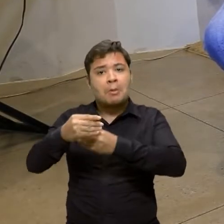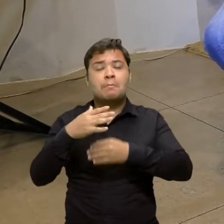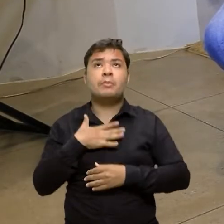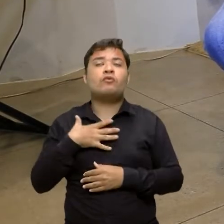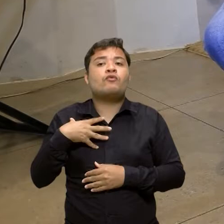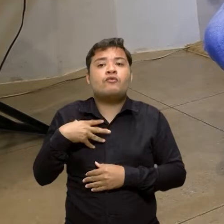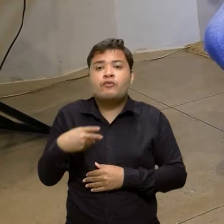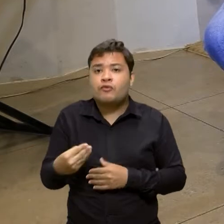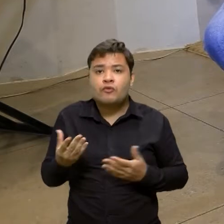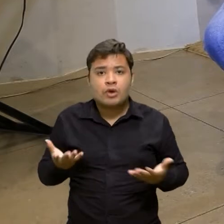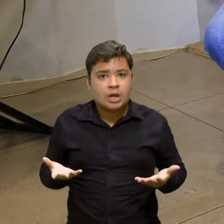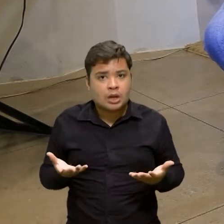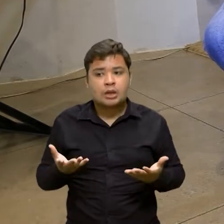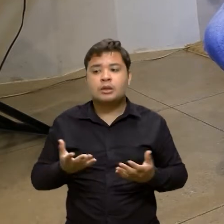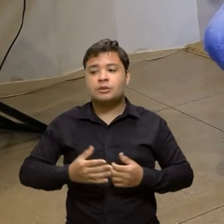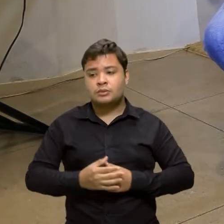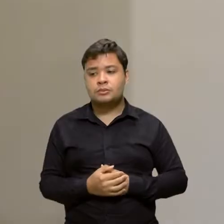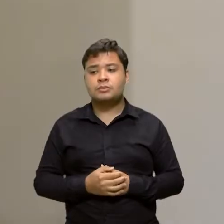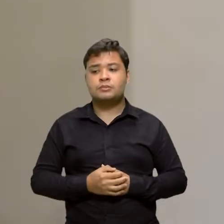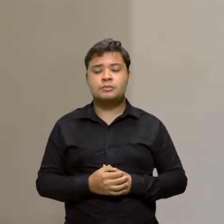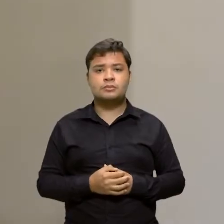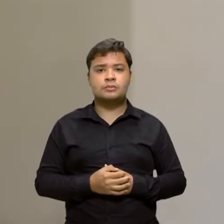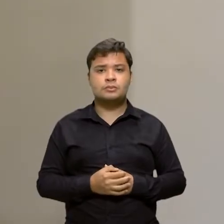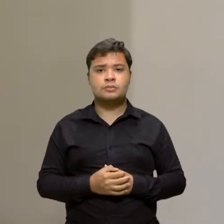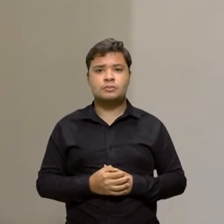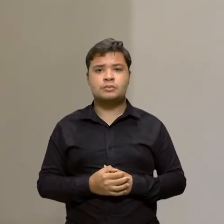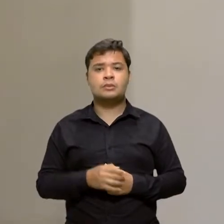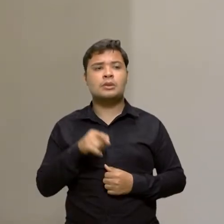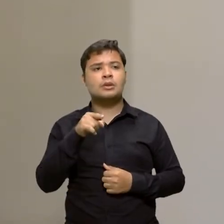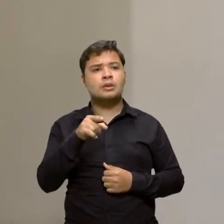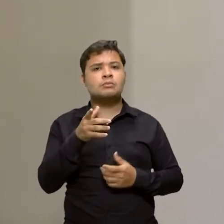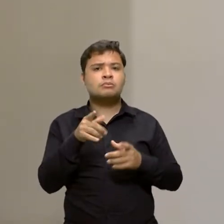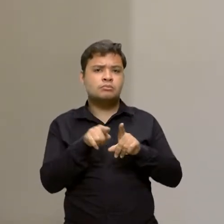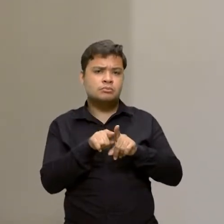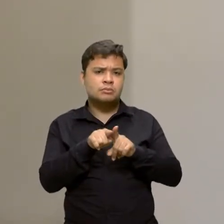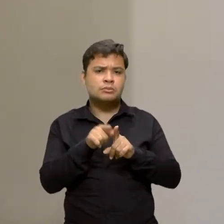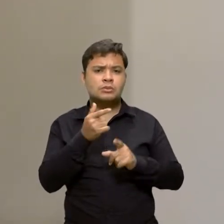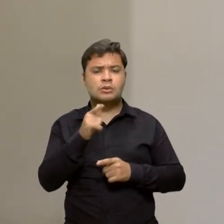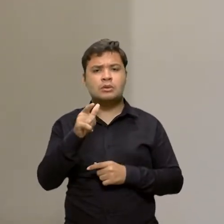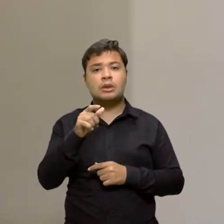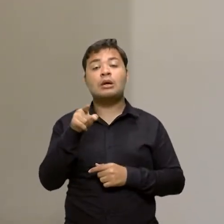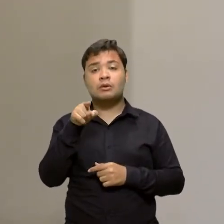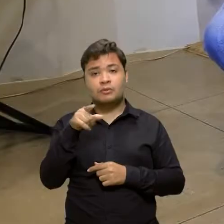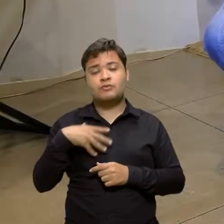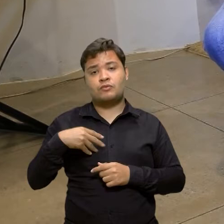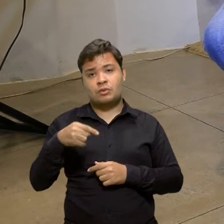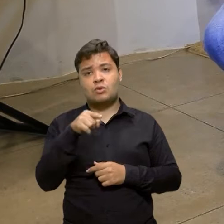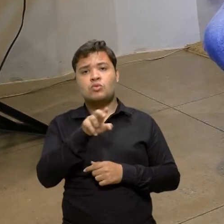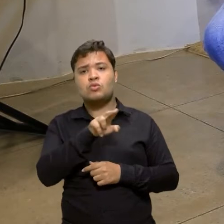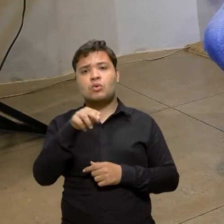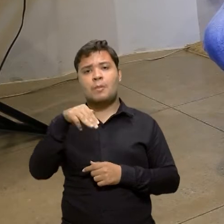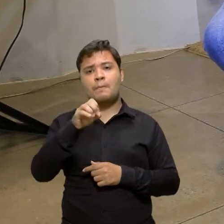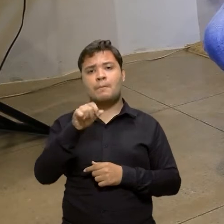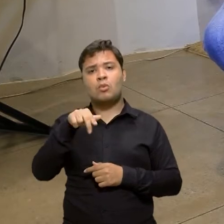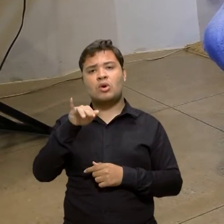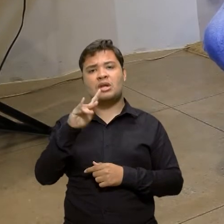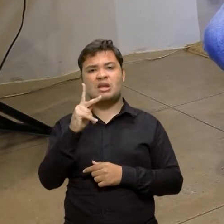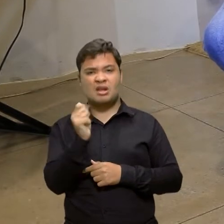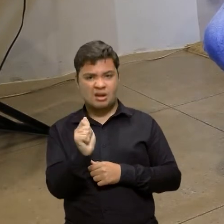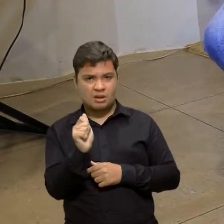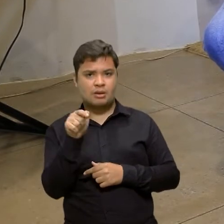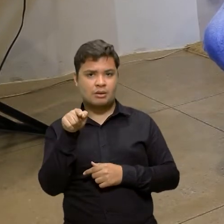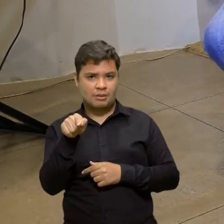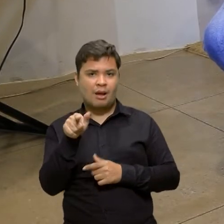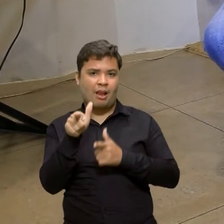sabe? Aurélio Alexandre, que adotou o pseudônimo artista de Moquinha, ele, bicho, é um